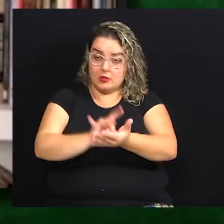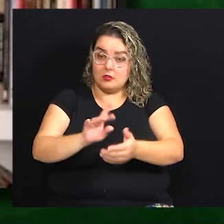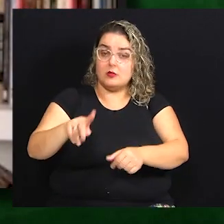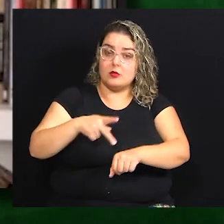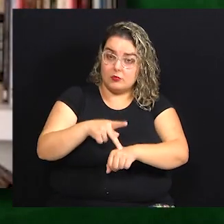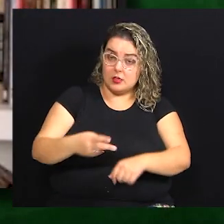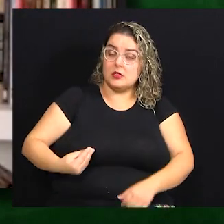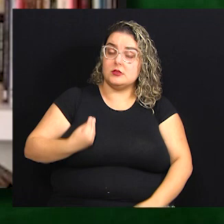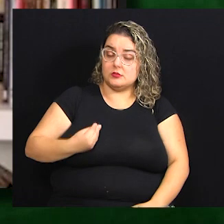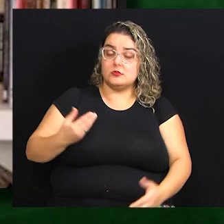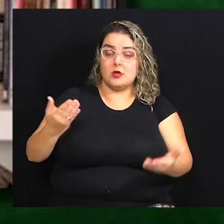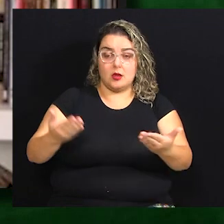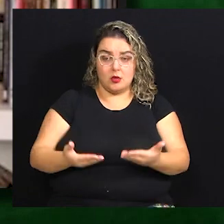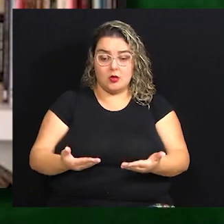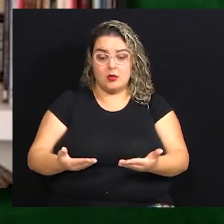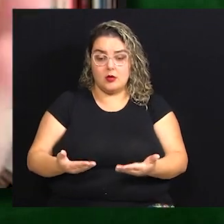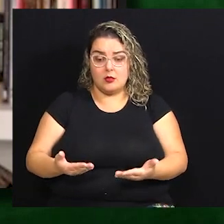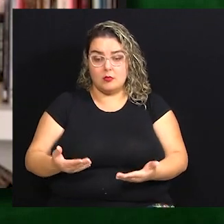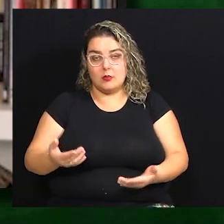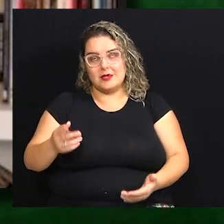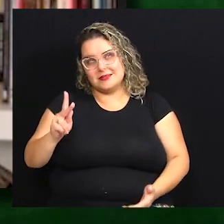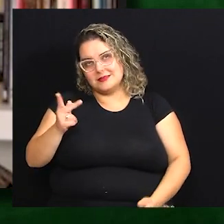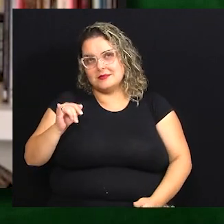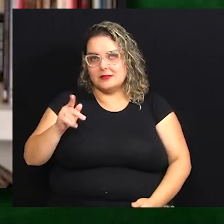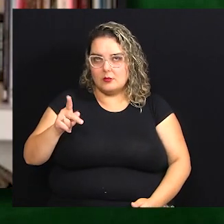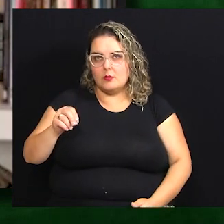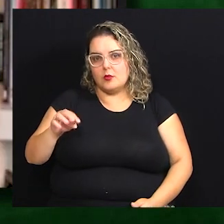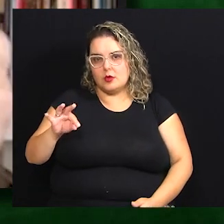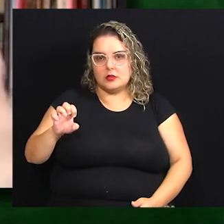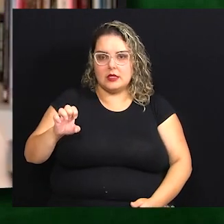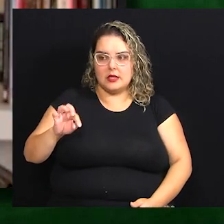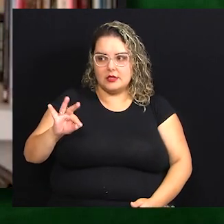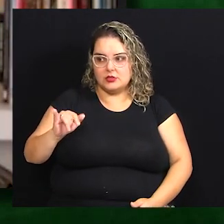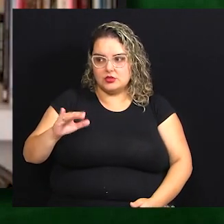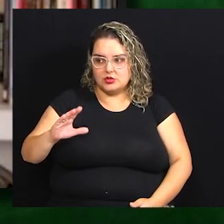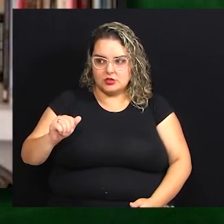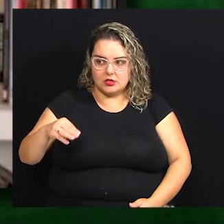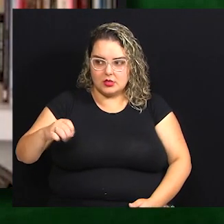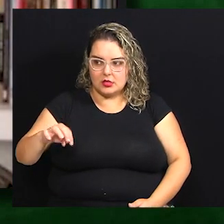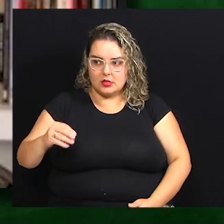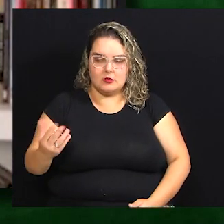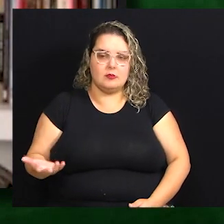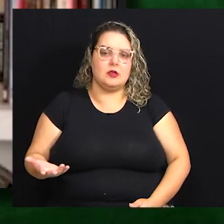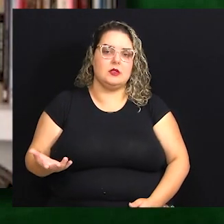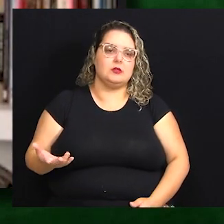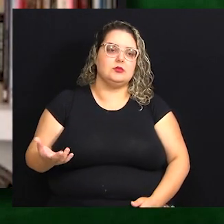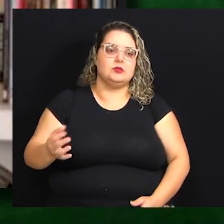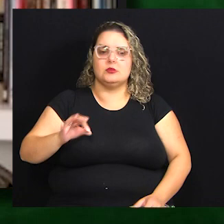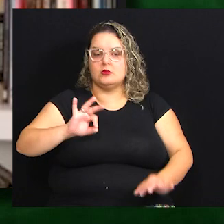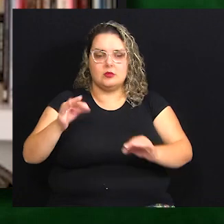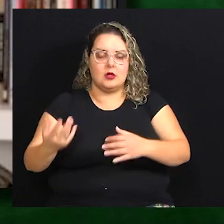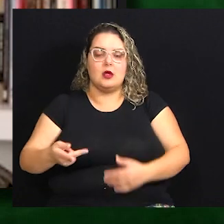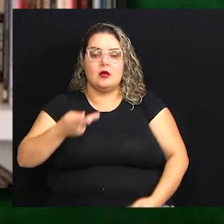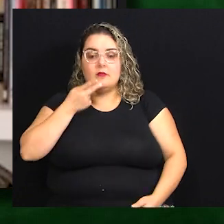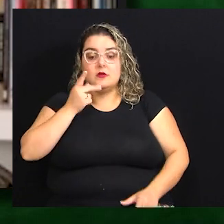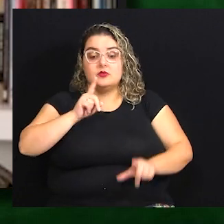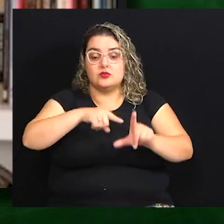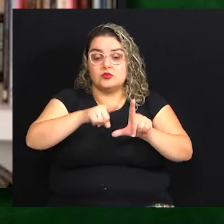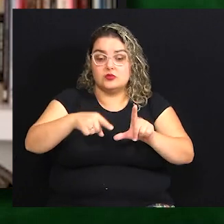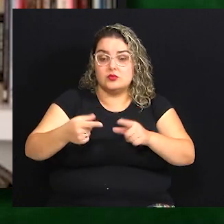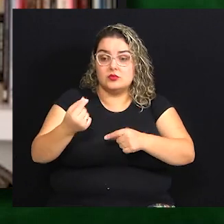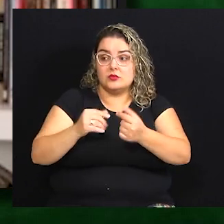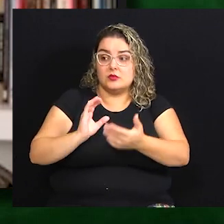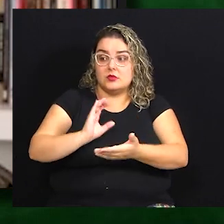o país vive. Mas, hipoteticamente, se alguém não acompanhou, teria a oportunidade de ler ali. Ali tinha gráfico falando a respeito dos